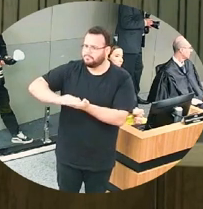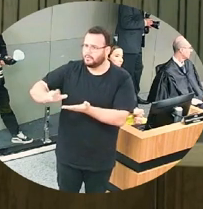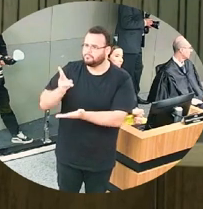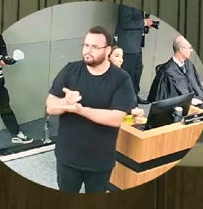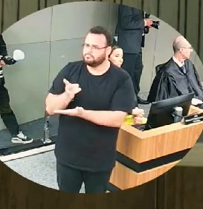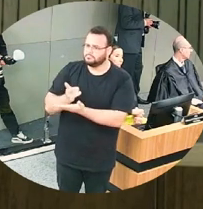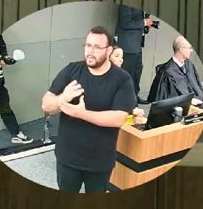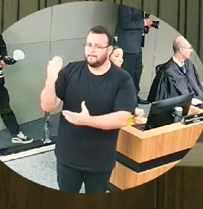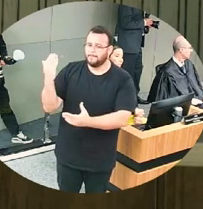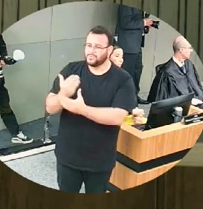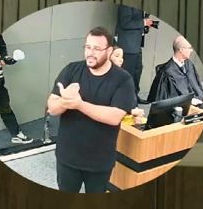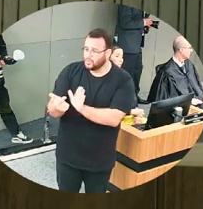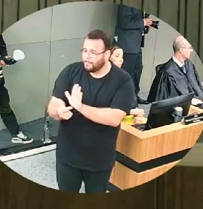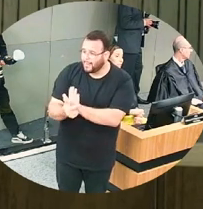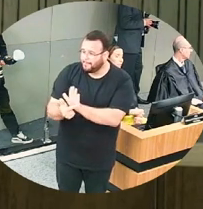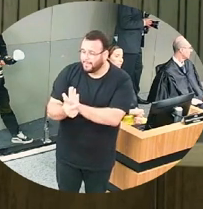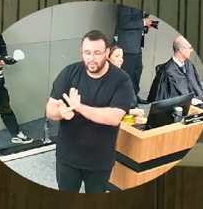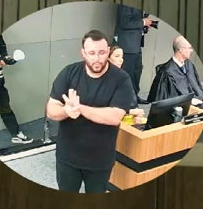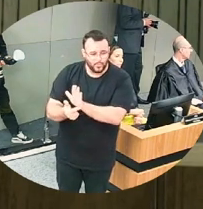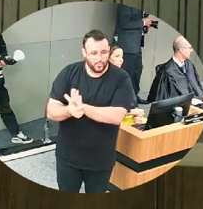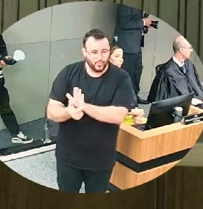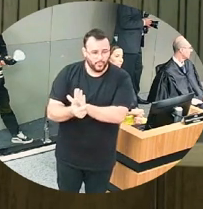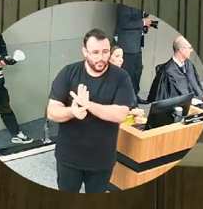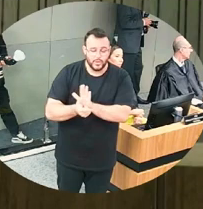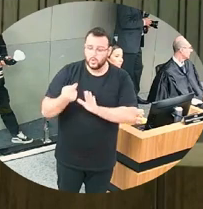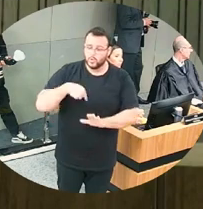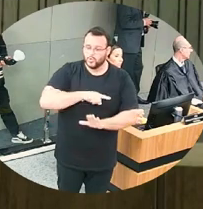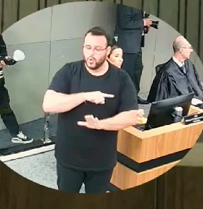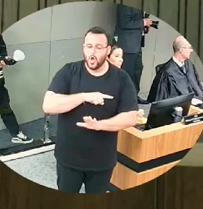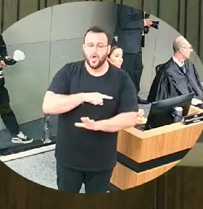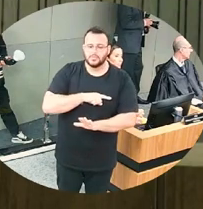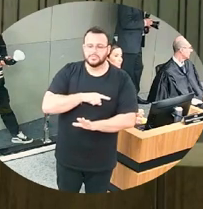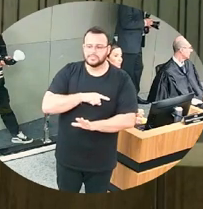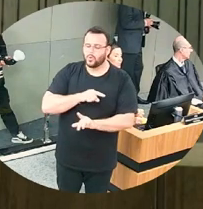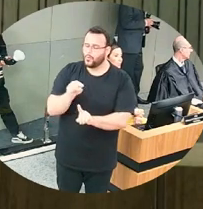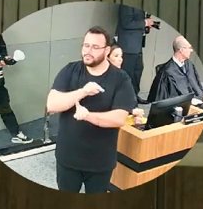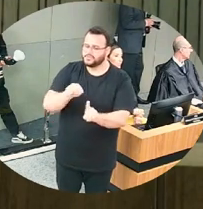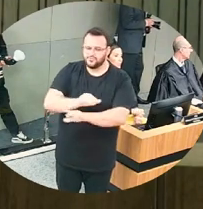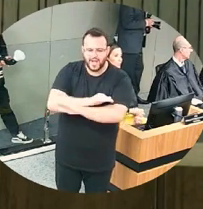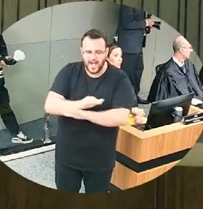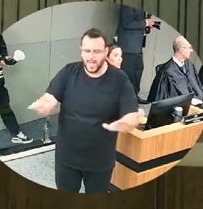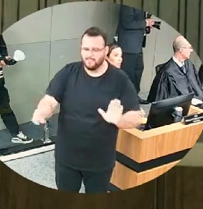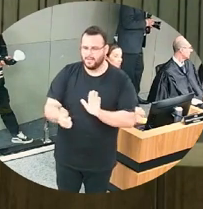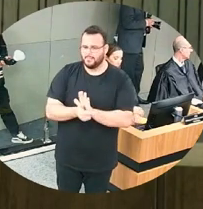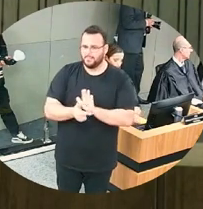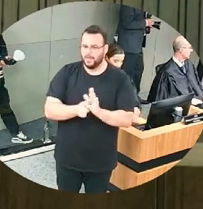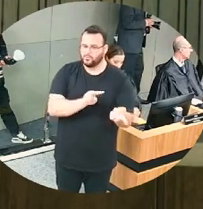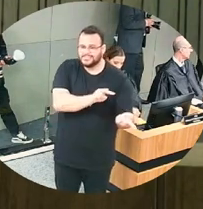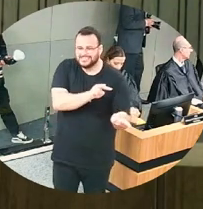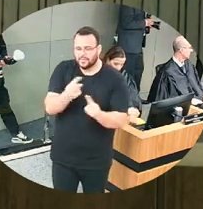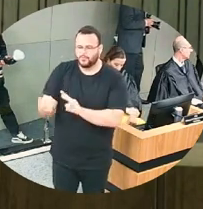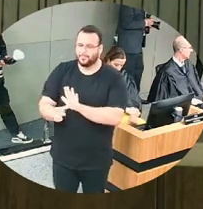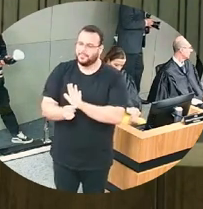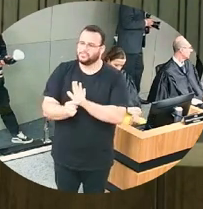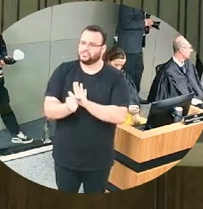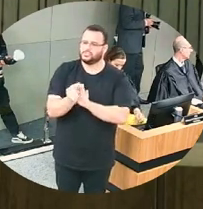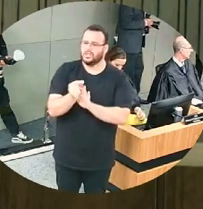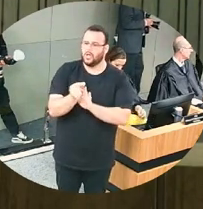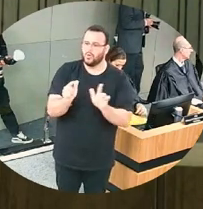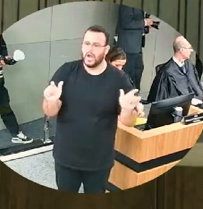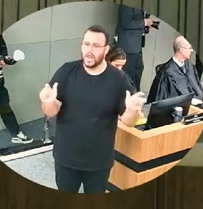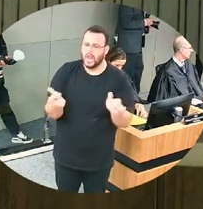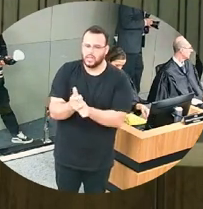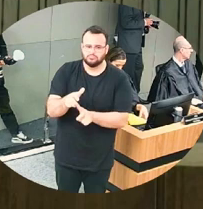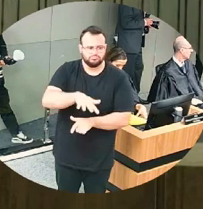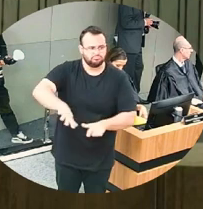manter processos físicos é isso que nós colocamos com objetivo acabar vamos transformar em digital vamos reduzir